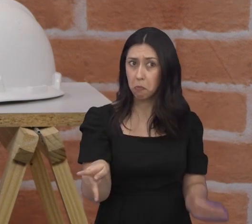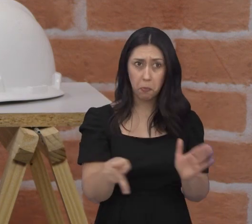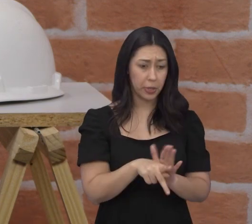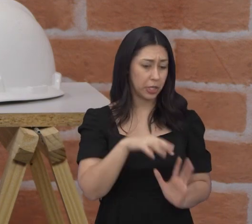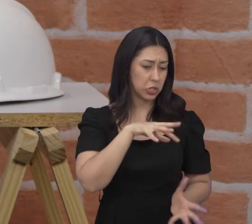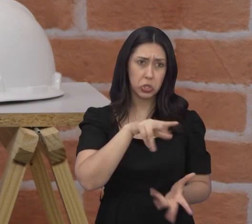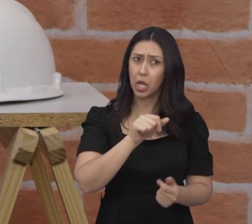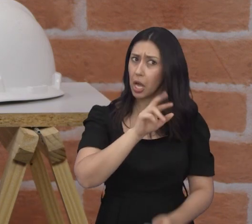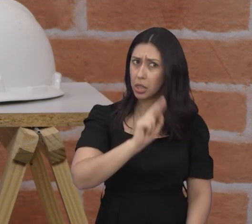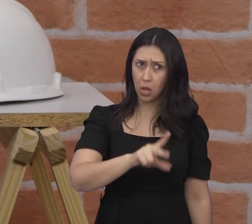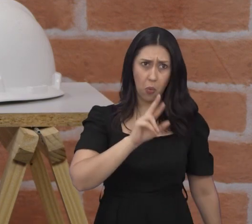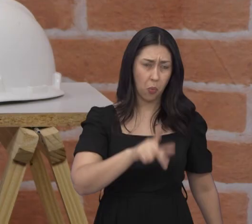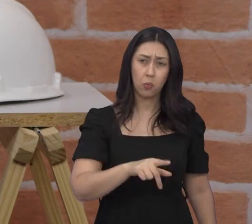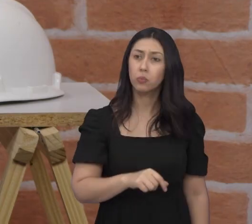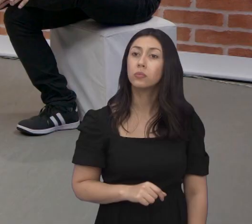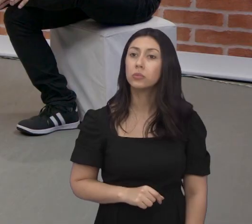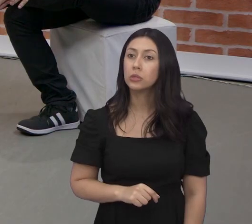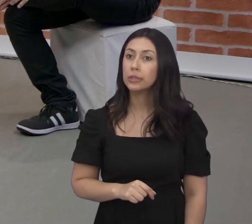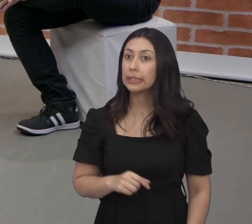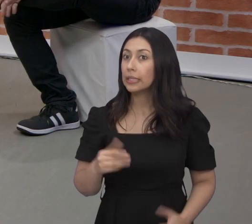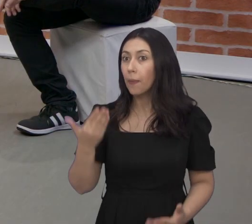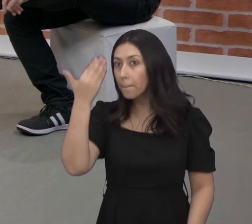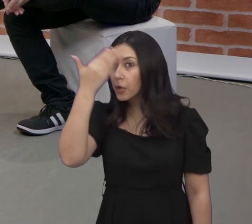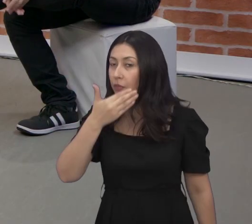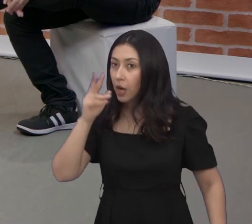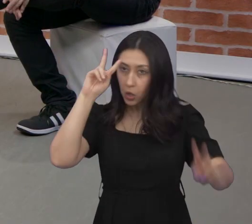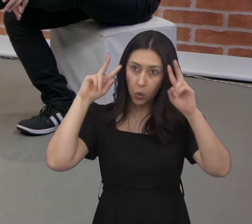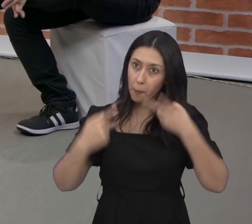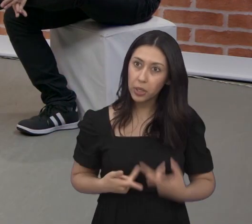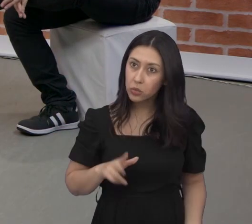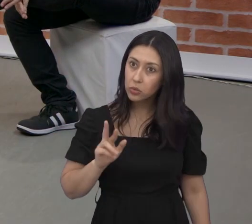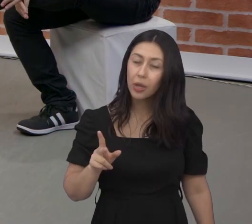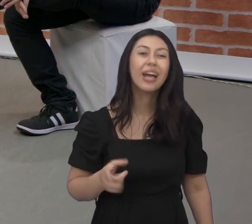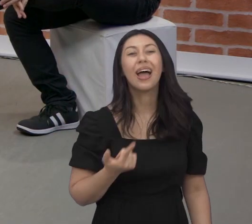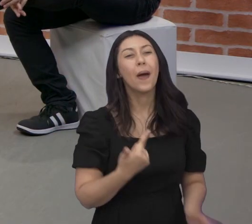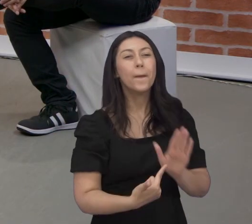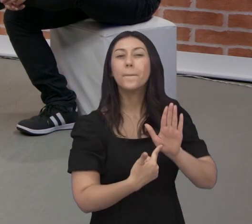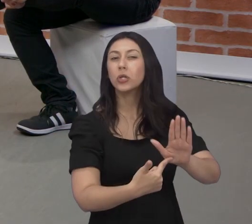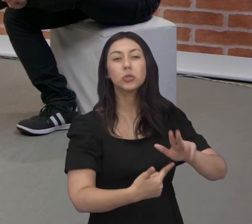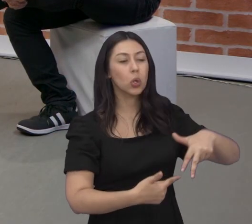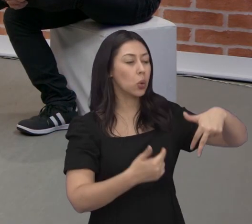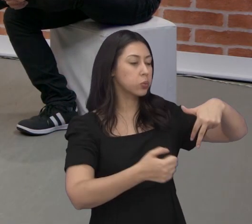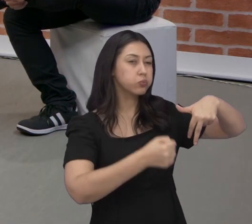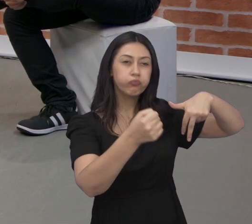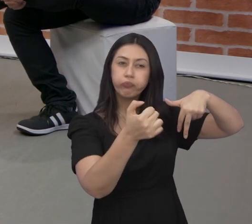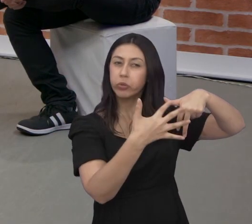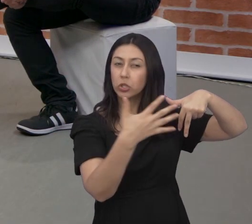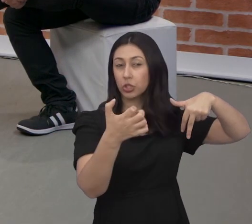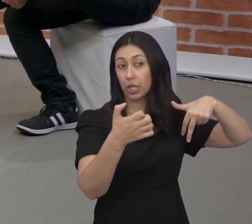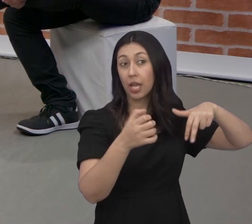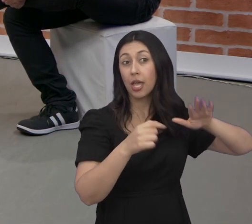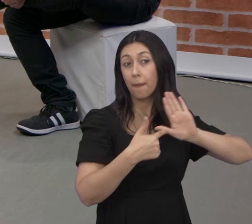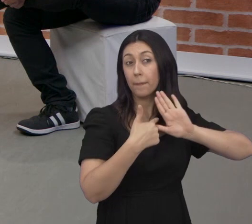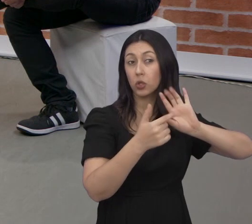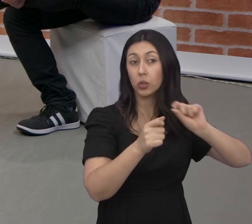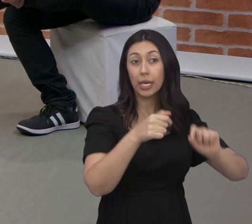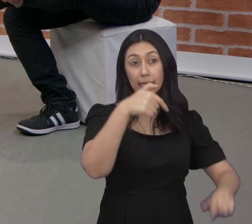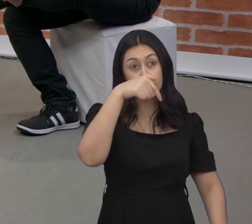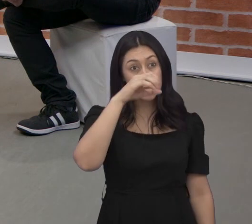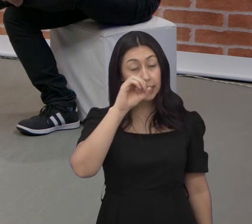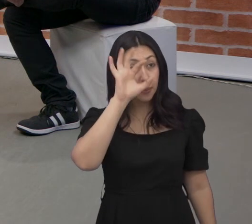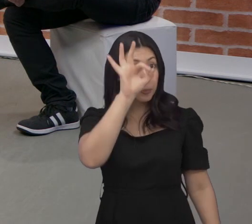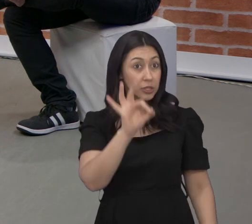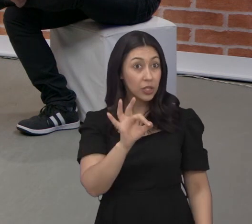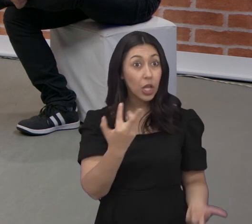é extraterrestre. E não tem como comprovar que é humano, então. Não, ele mostrou radiografias, ele fala assim que 70%